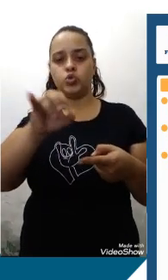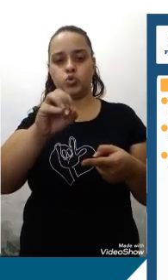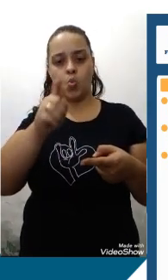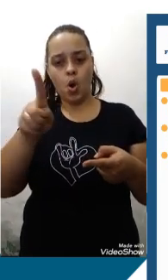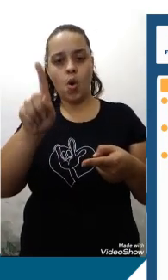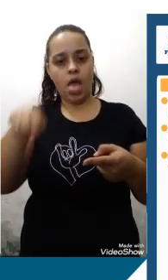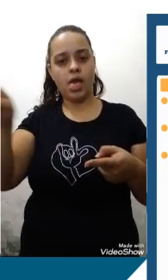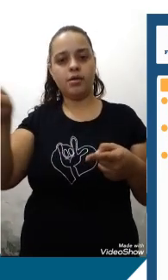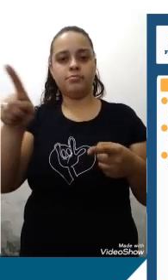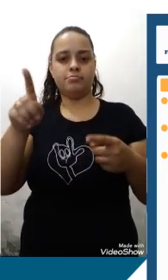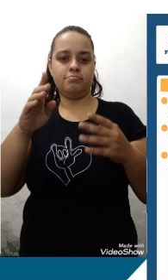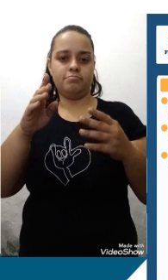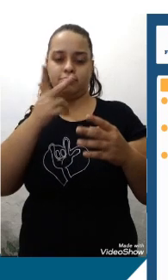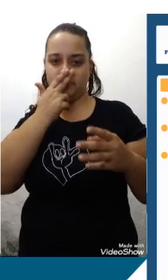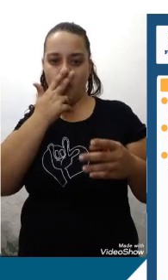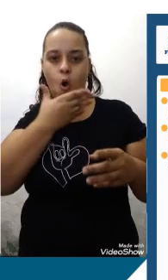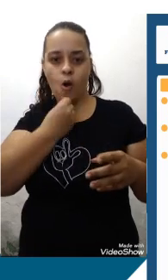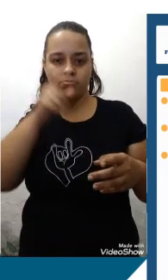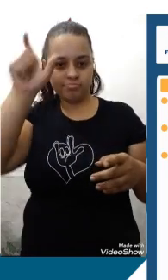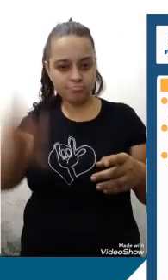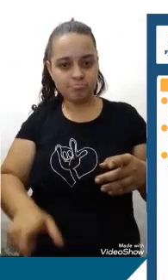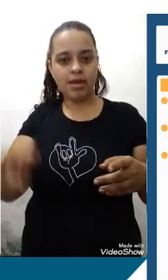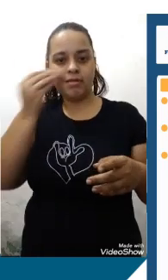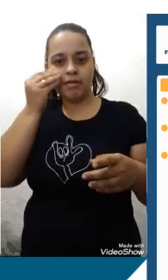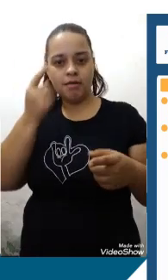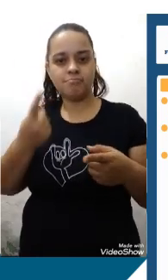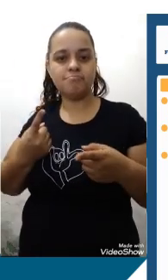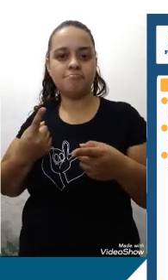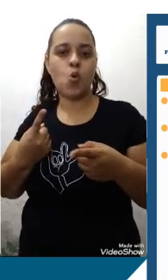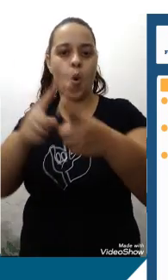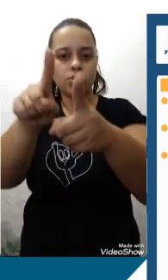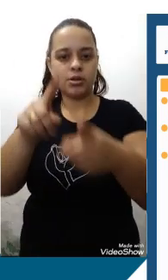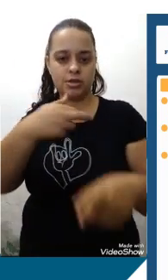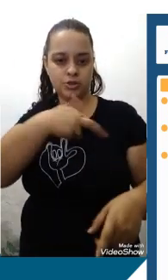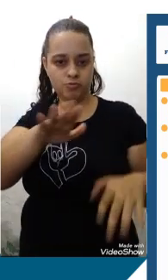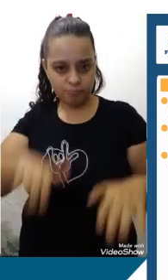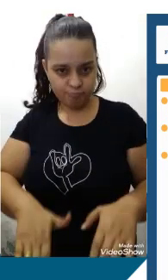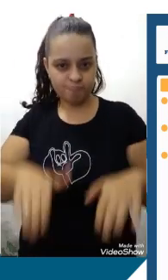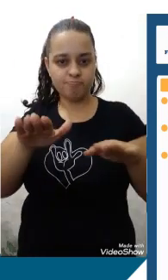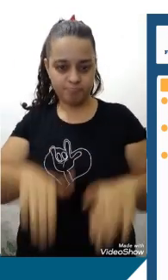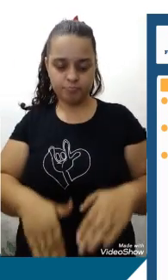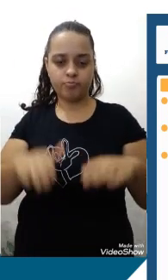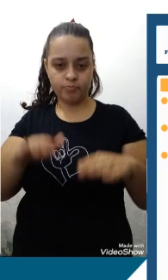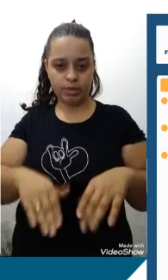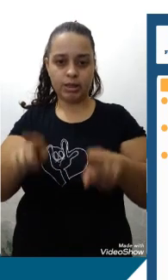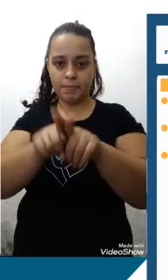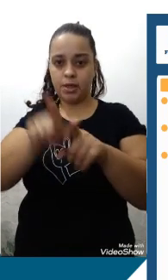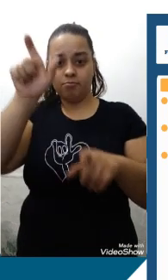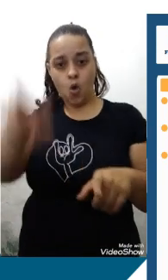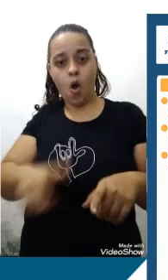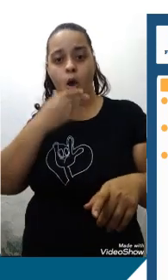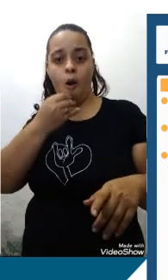os portugueses na luta contra os seus inimigos, atacando os impérios muçulmanos pela retaguarda. E embora não fosse de todo absurdo imaginar um